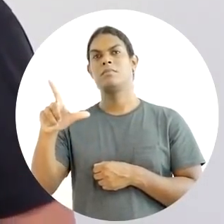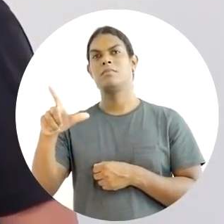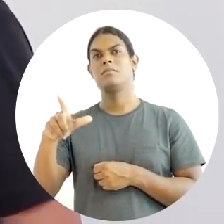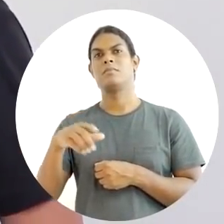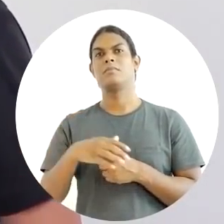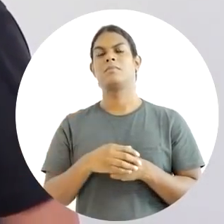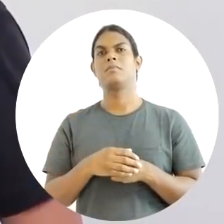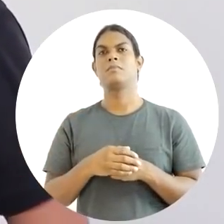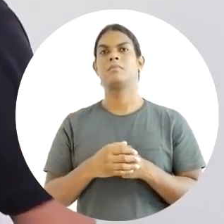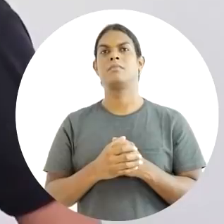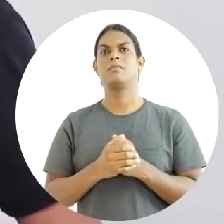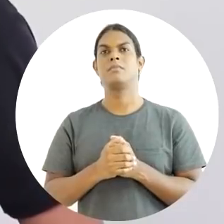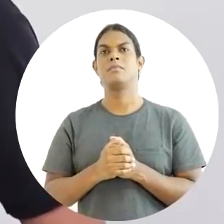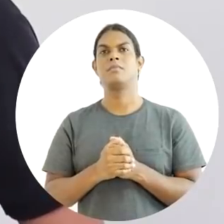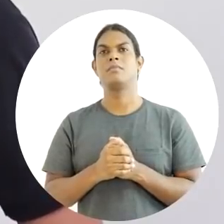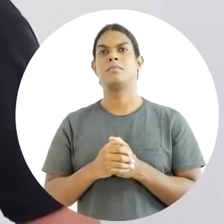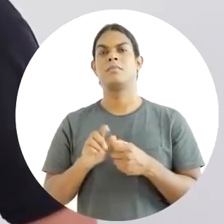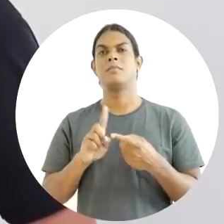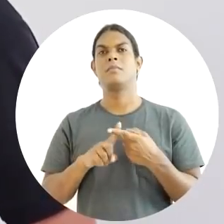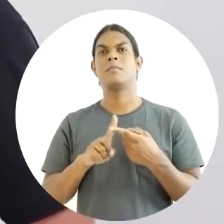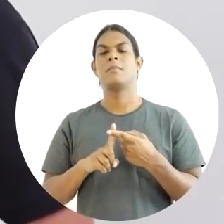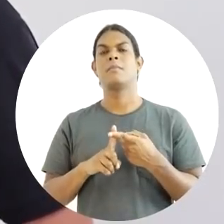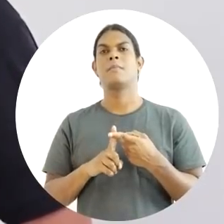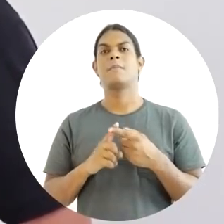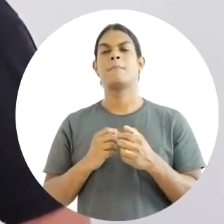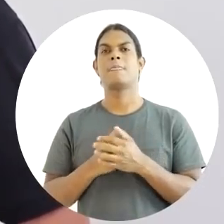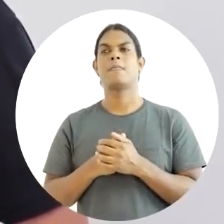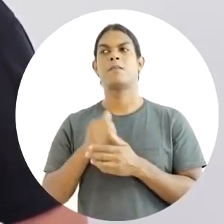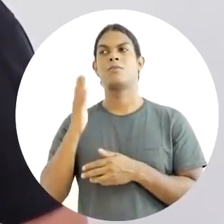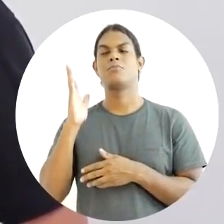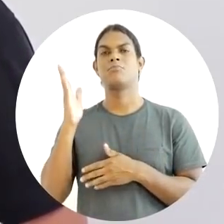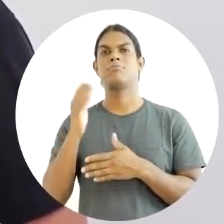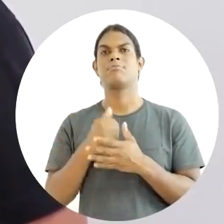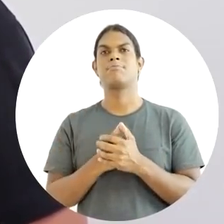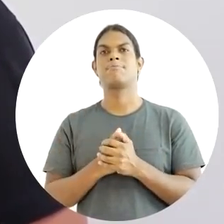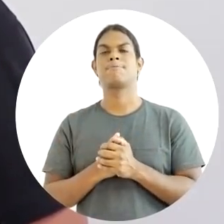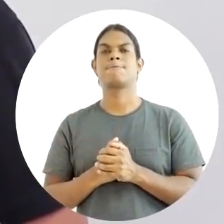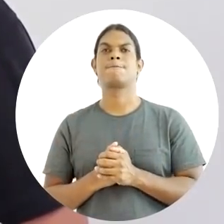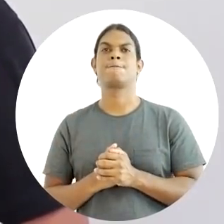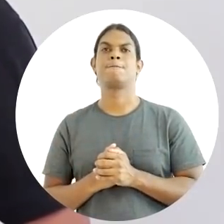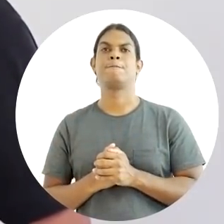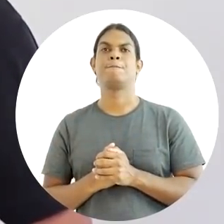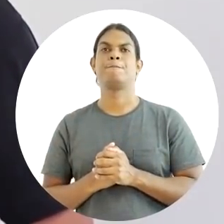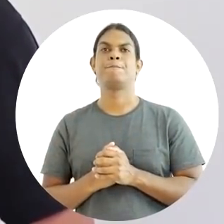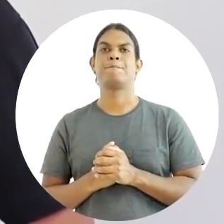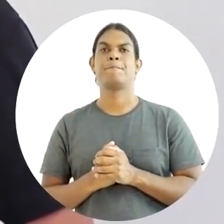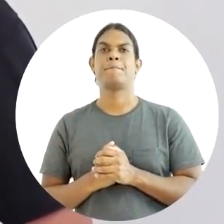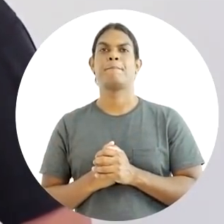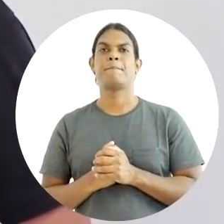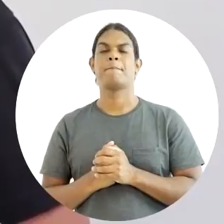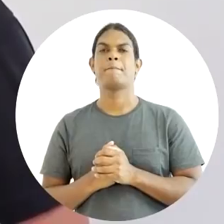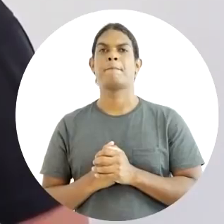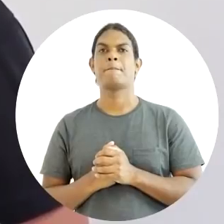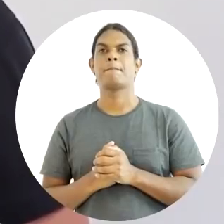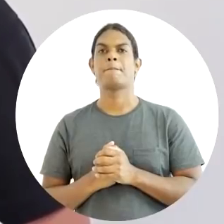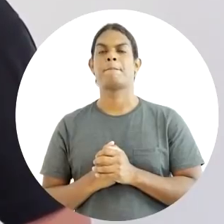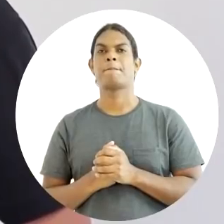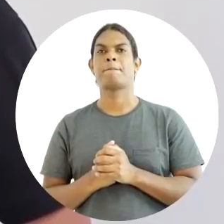ok? Outra muito comum é care, né? Care, cuidado. E quando a gente põe